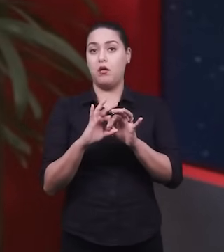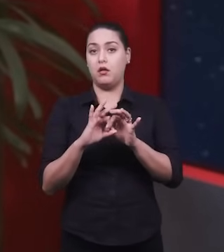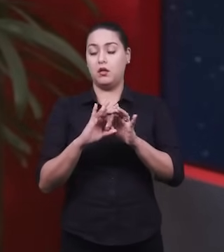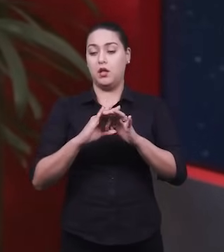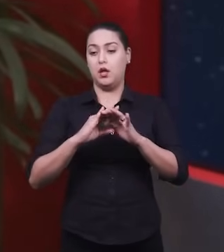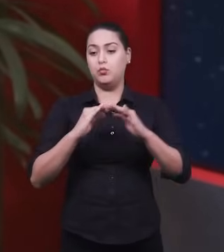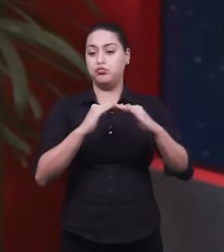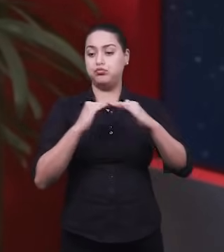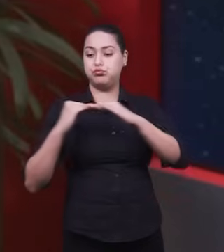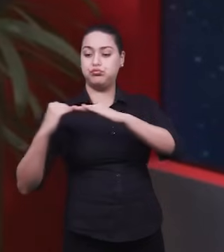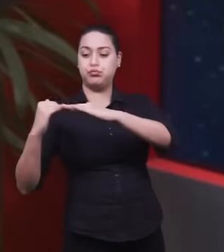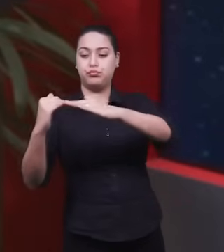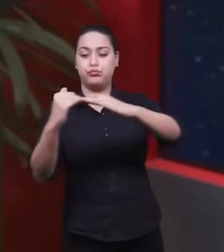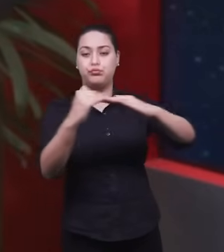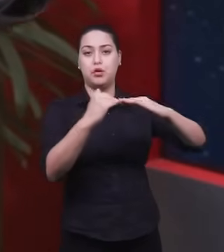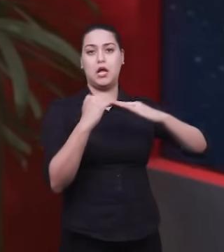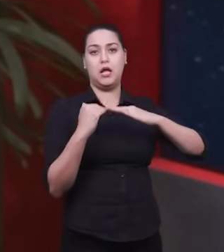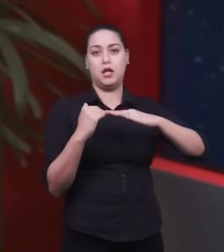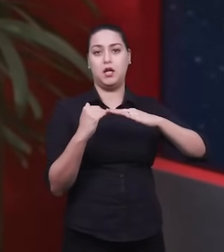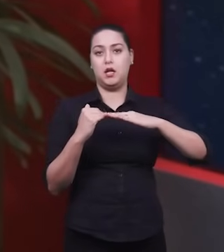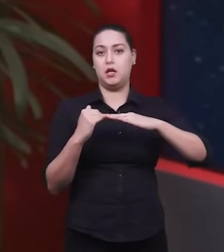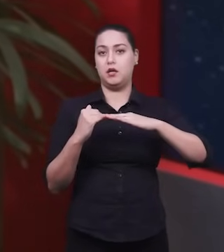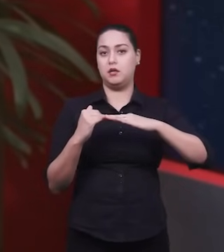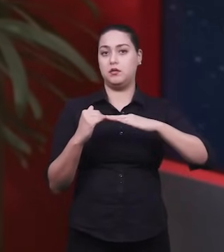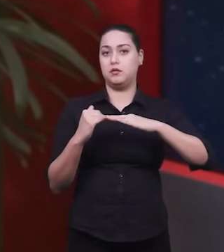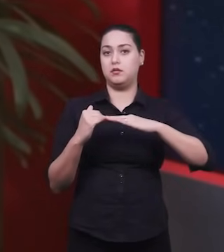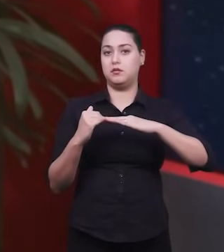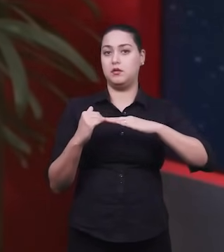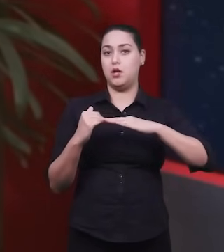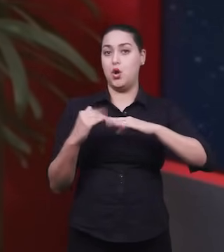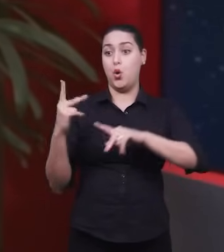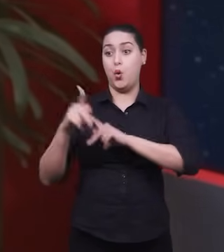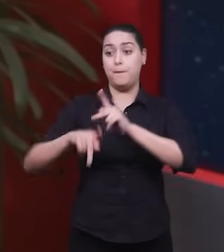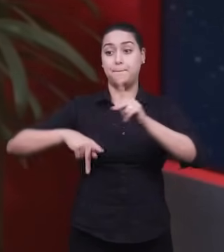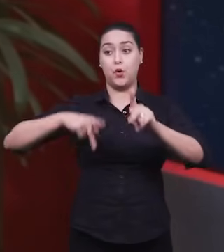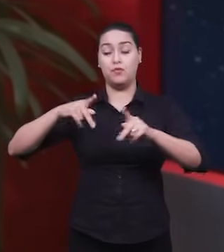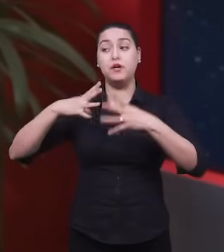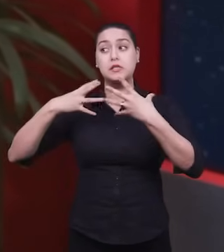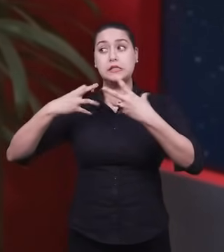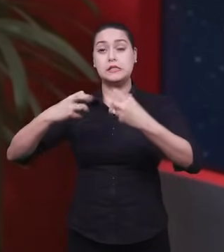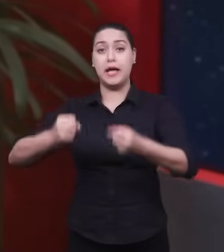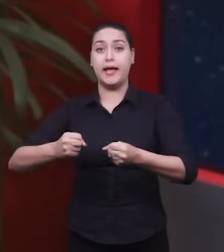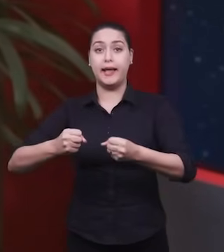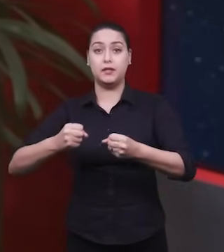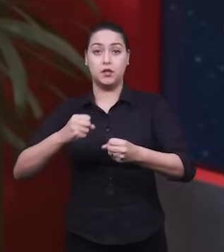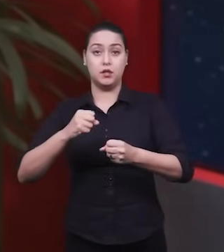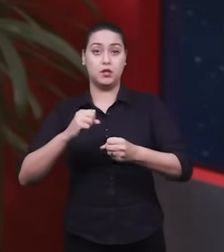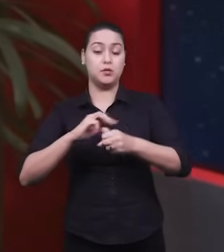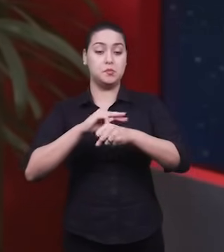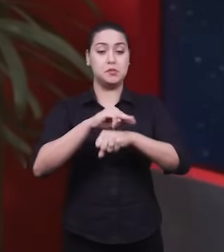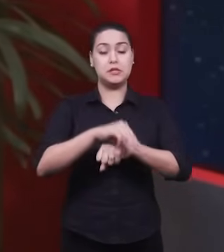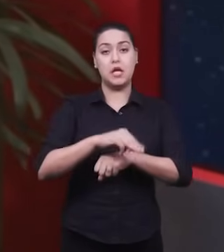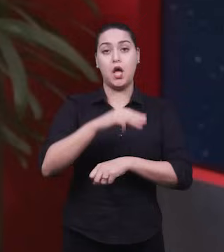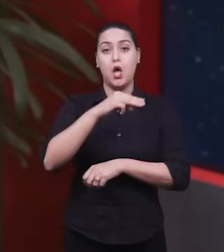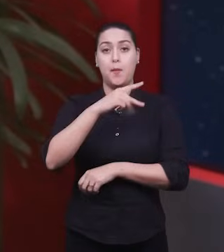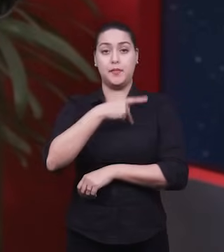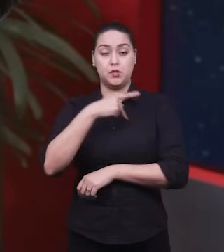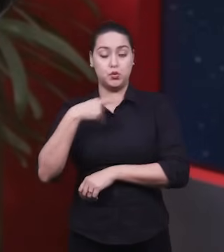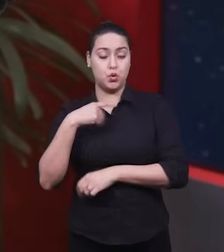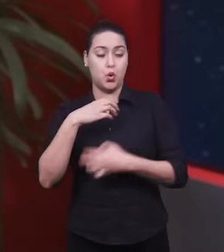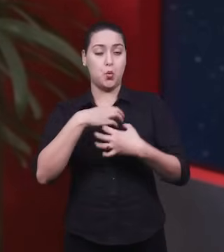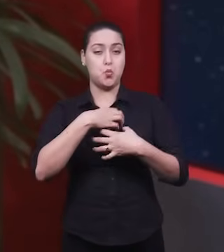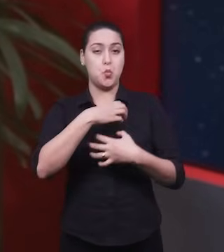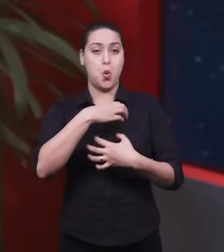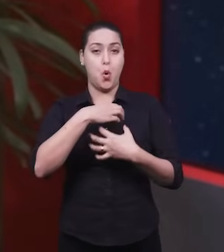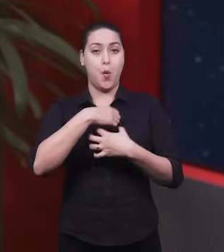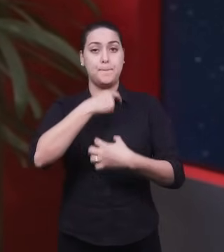a vinha está em flor. Saiu um comando, o povo todo está correndo para atender. Os ministérios, os